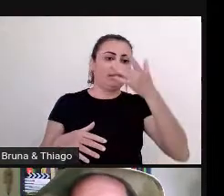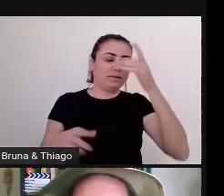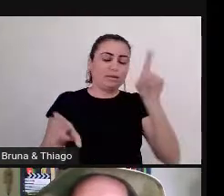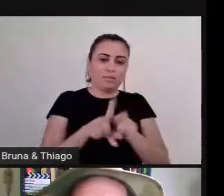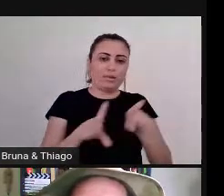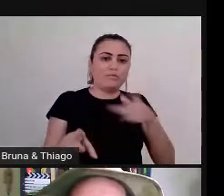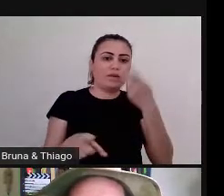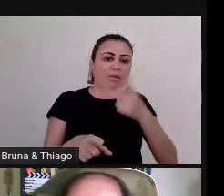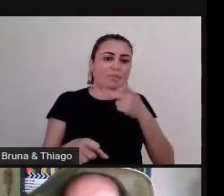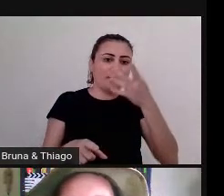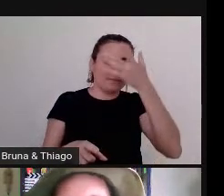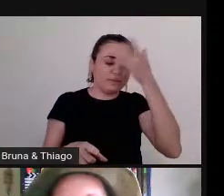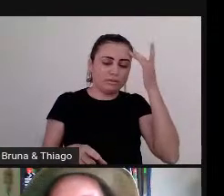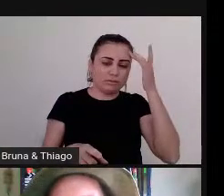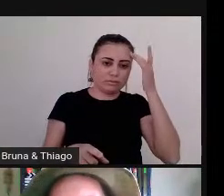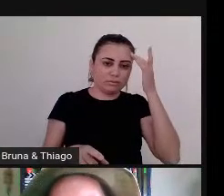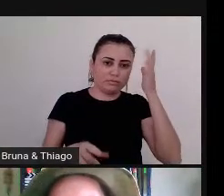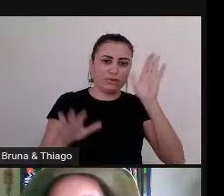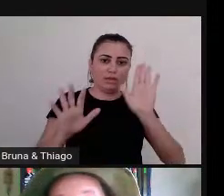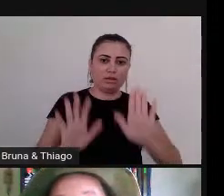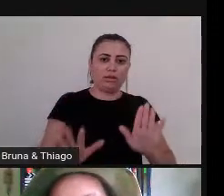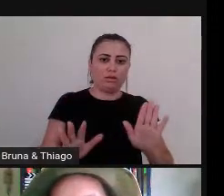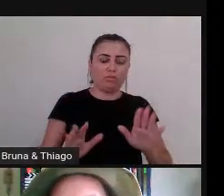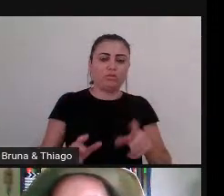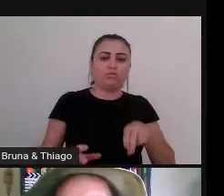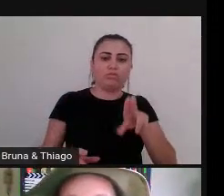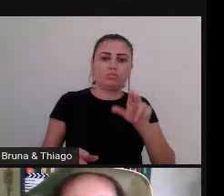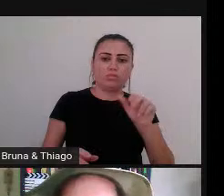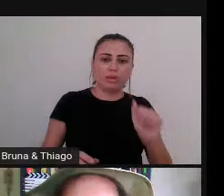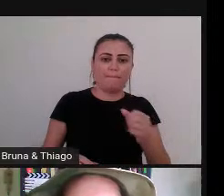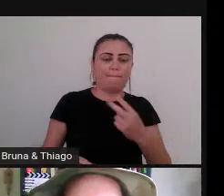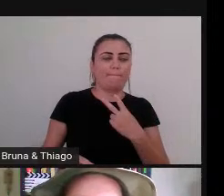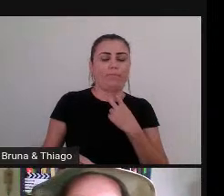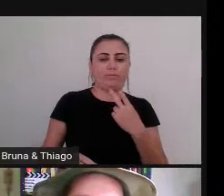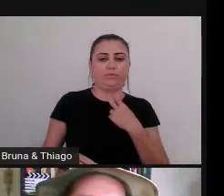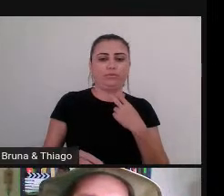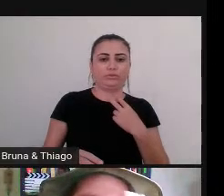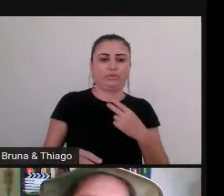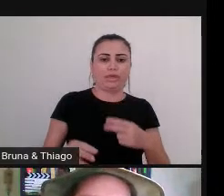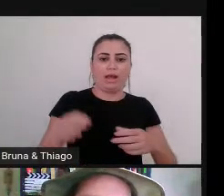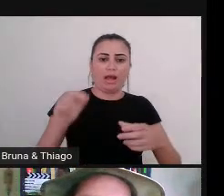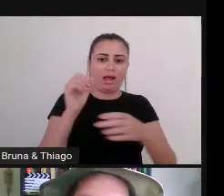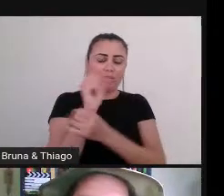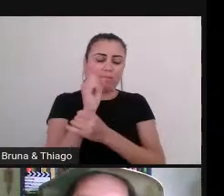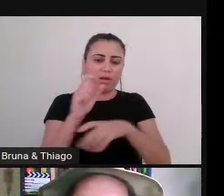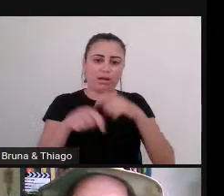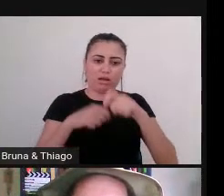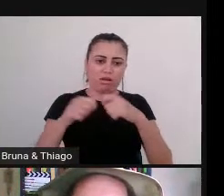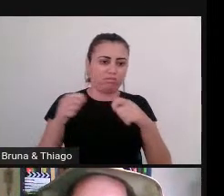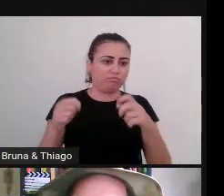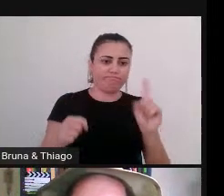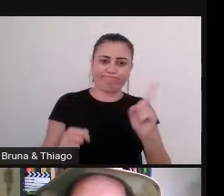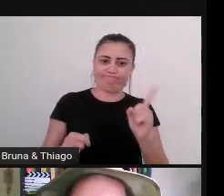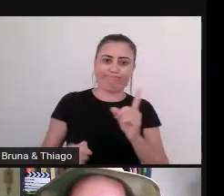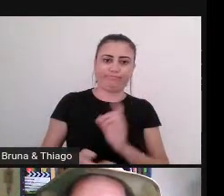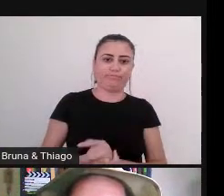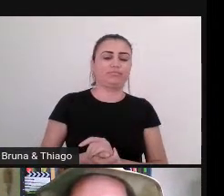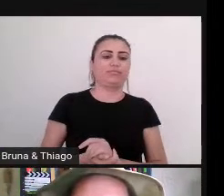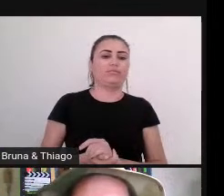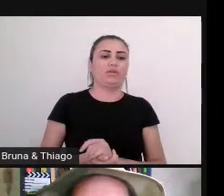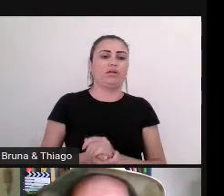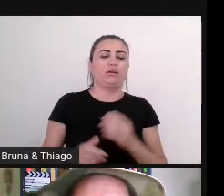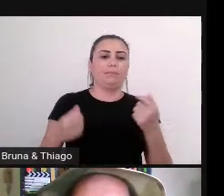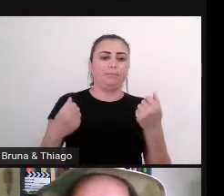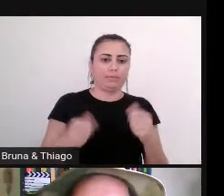o torniquete ou amarrar. Isso vai impedir a circulação, vai agravar, vai ter bolhas, né? Vai ter a necrose tecidual e aí às vezes amputação.